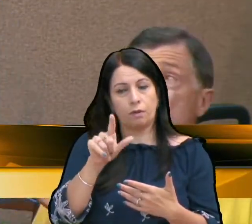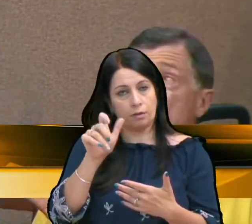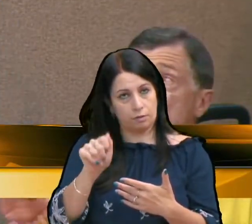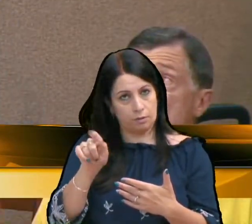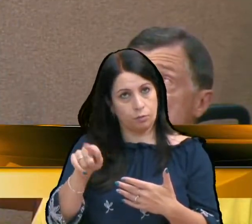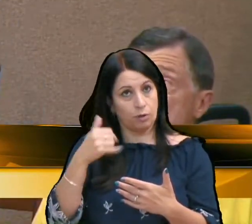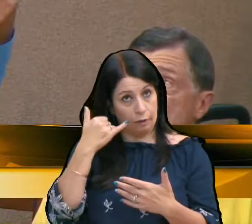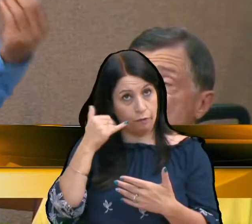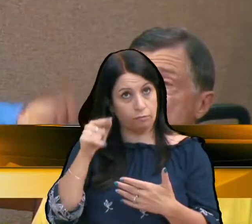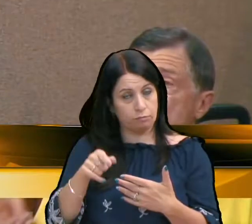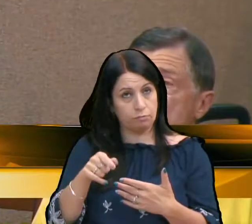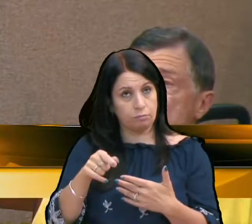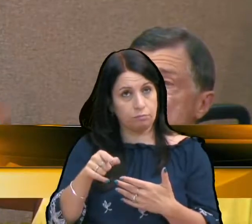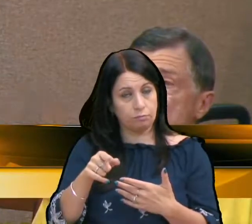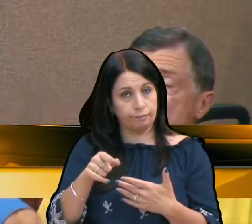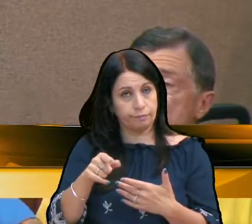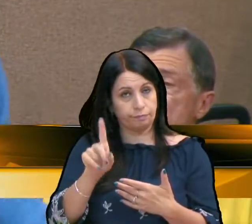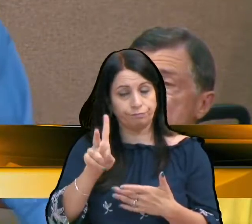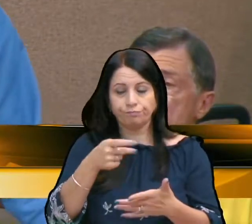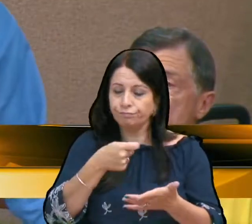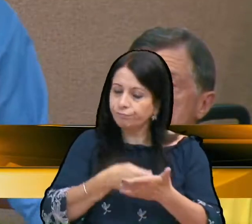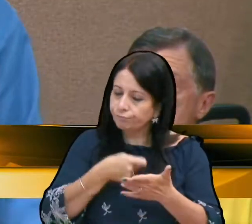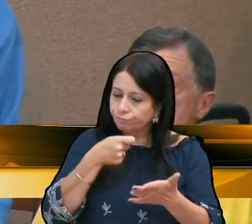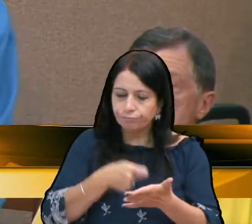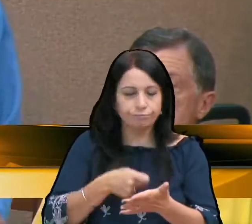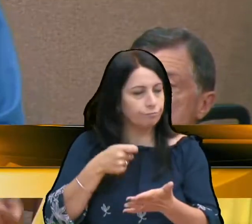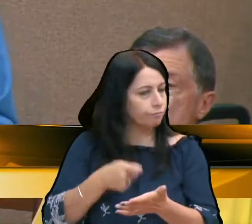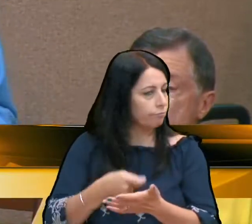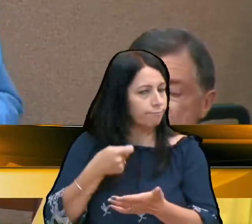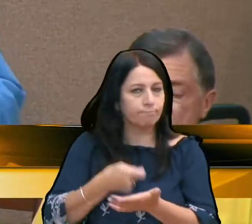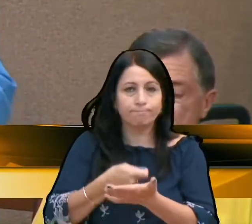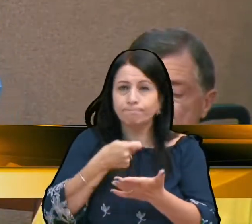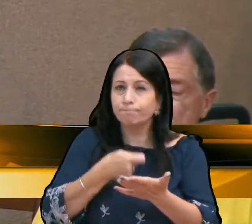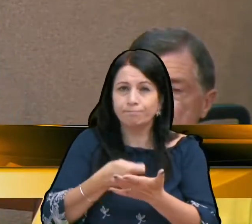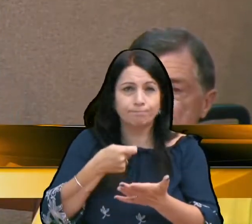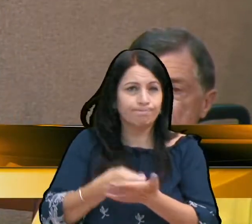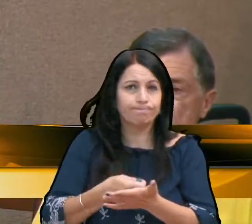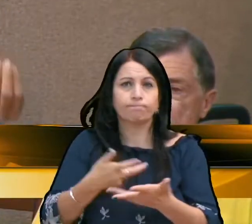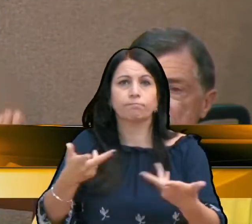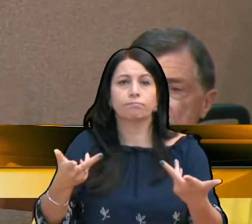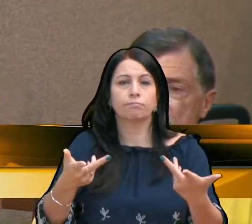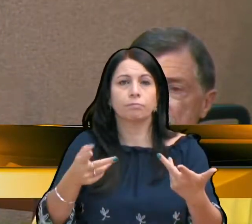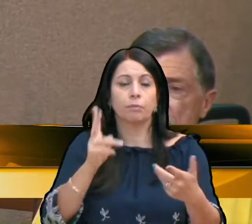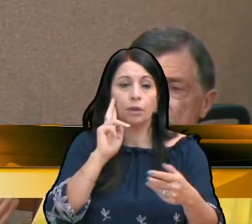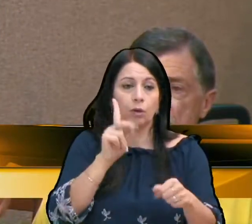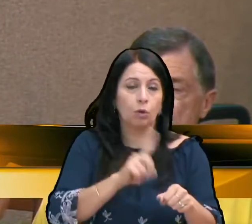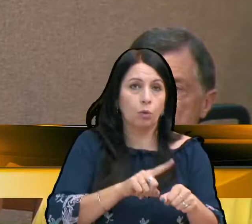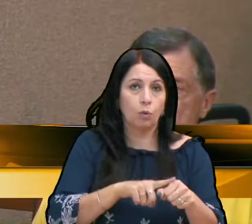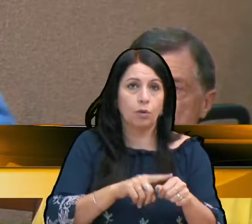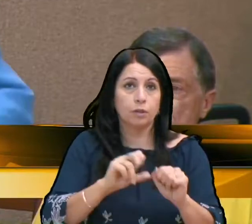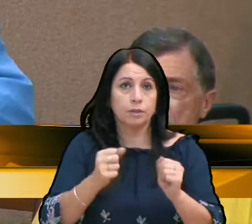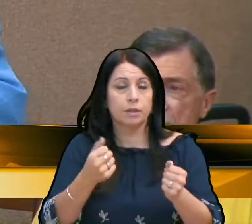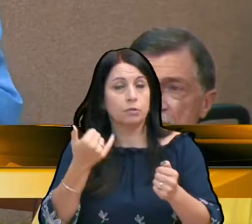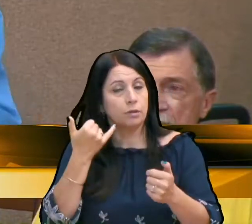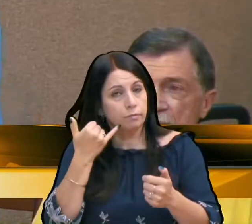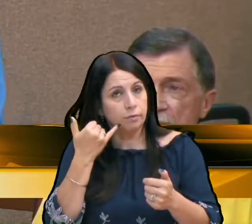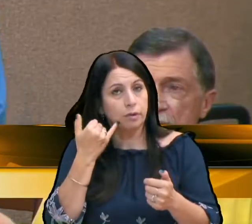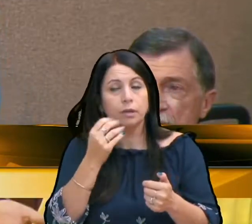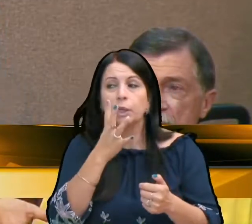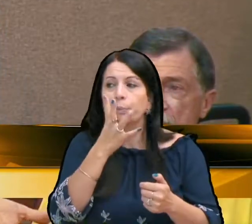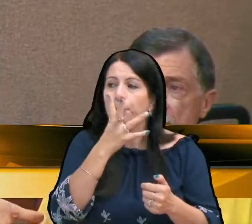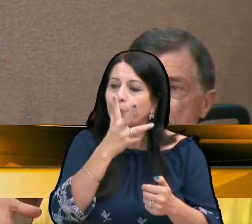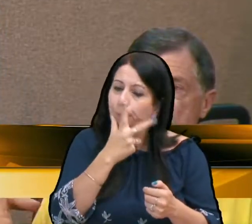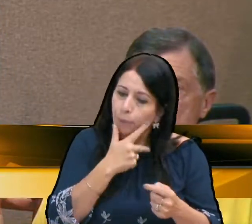que sempre cobrando, e muitas vezes é uma burocracia enorme, na hora que se estraga um telefone, é uma